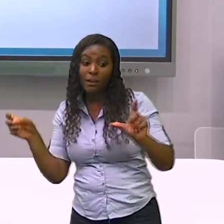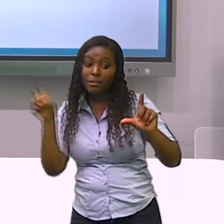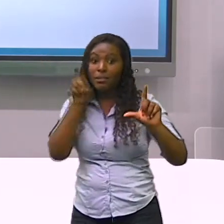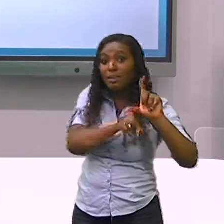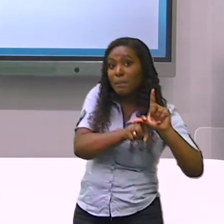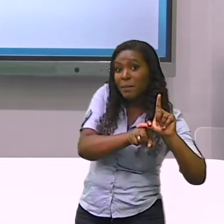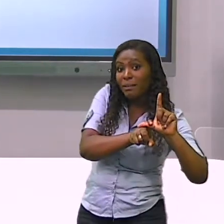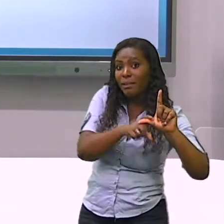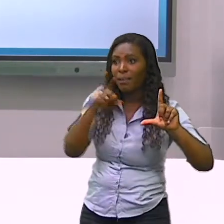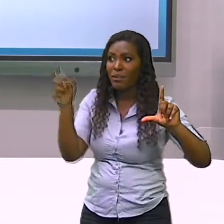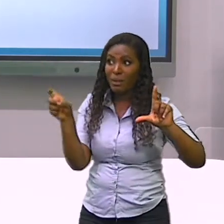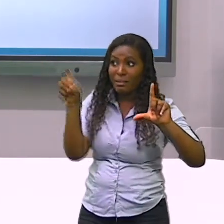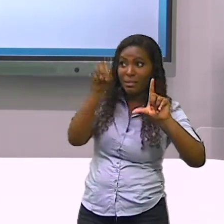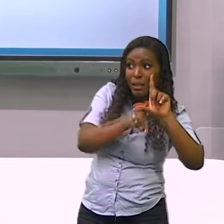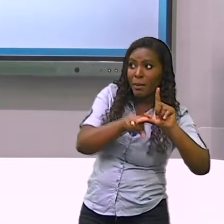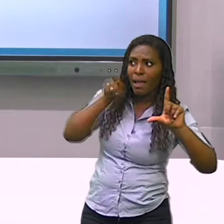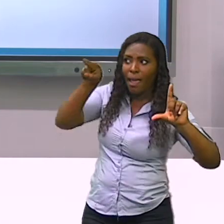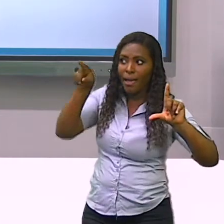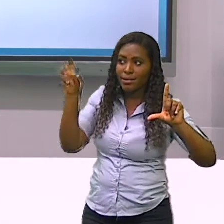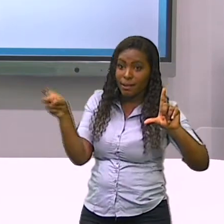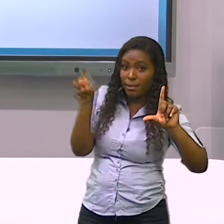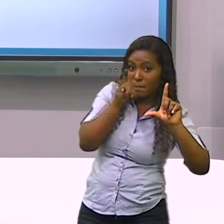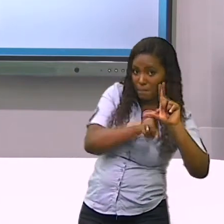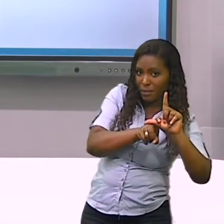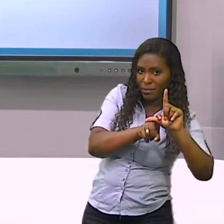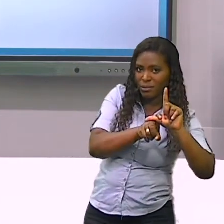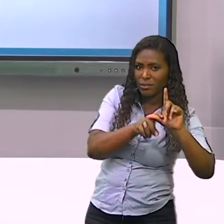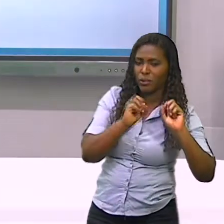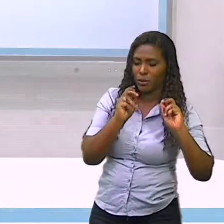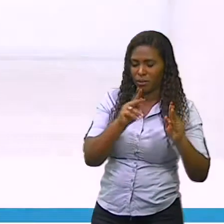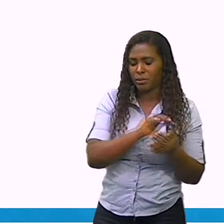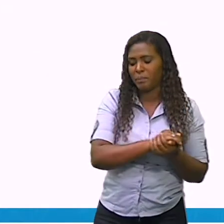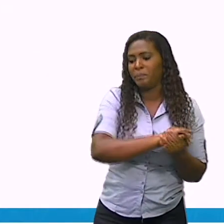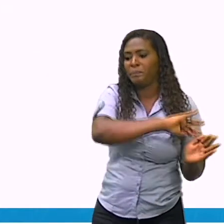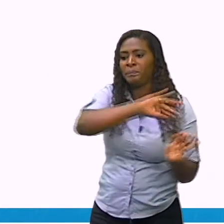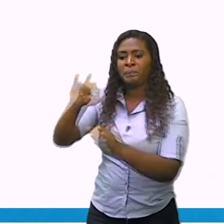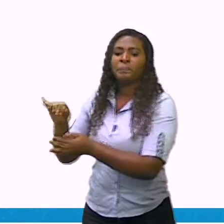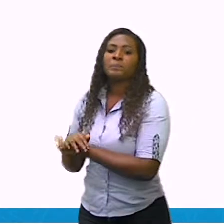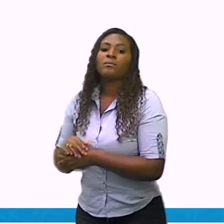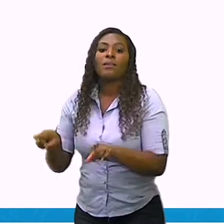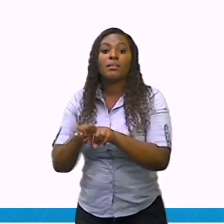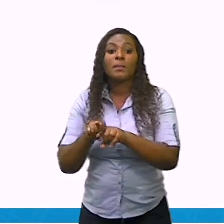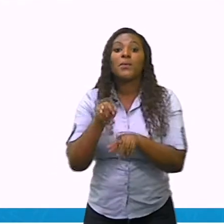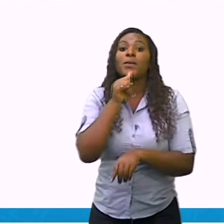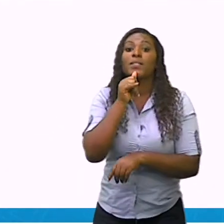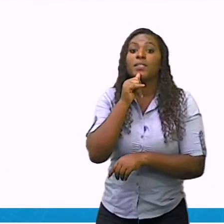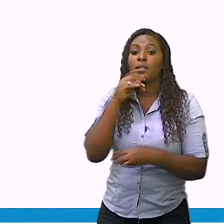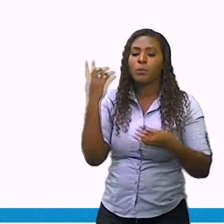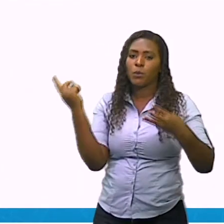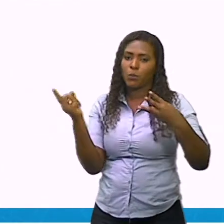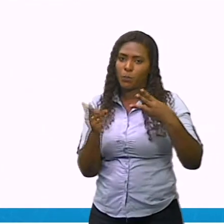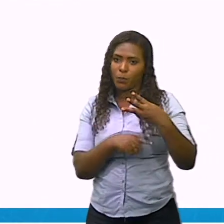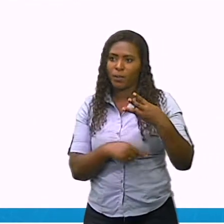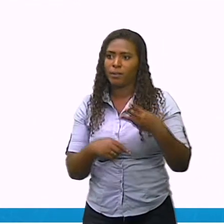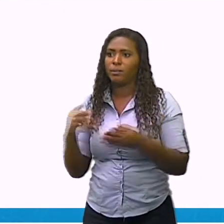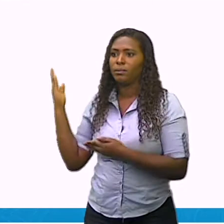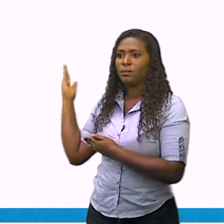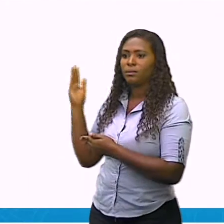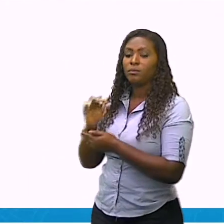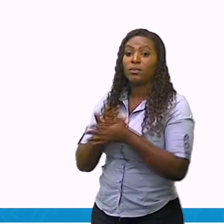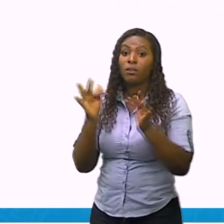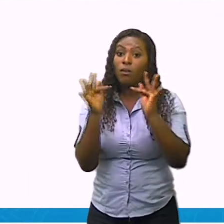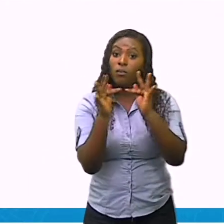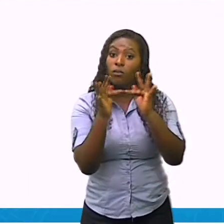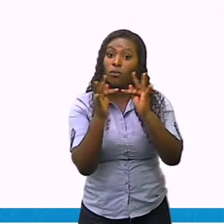que é independente. Nós vamos ver como. Um outro exemplo. Dentro da função, nós